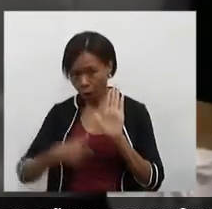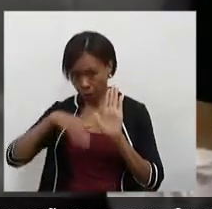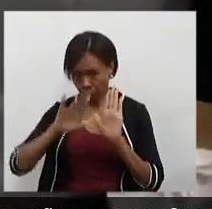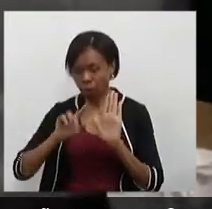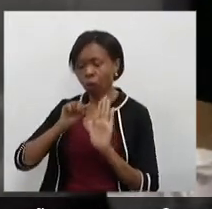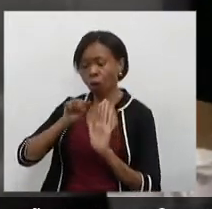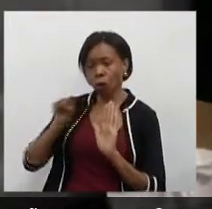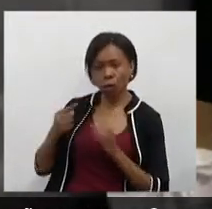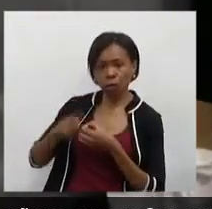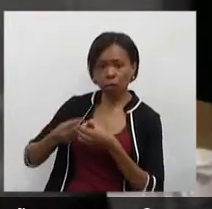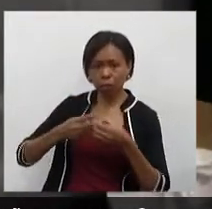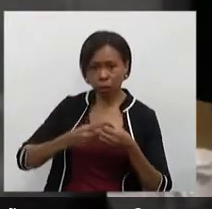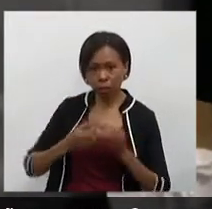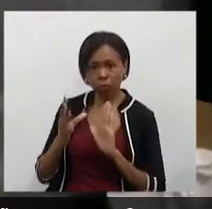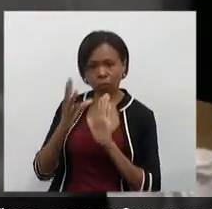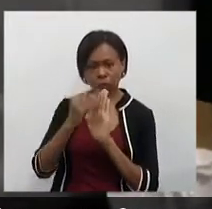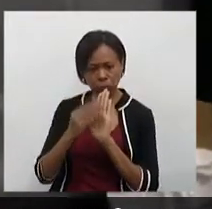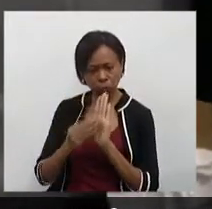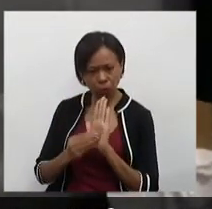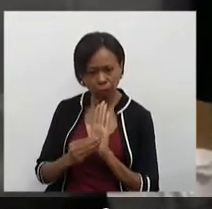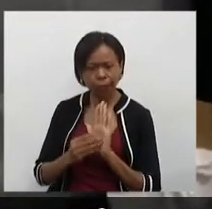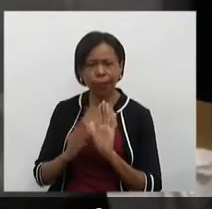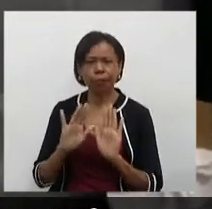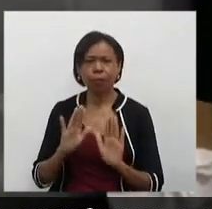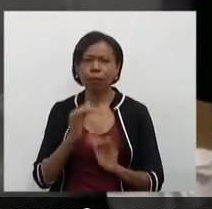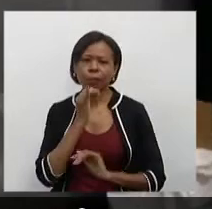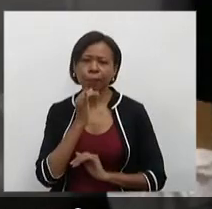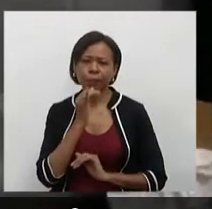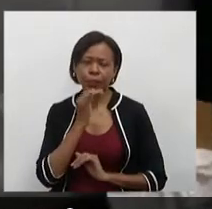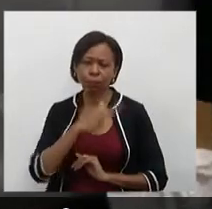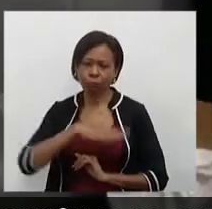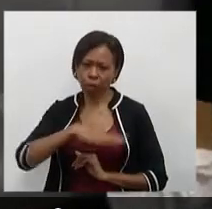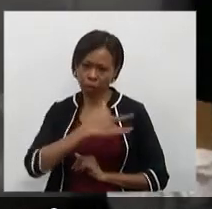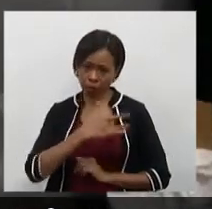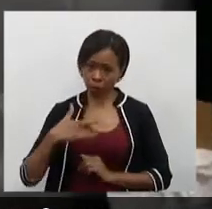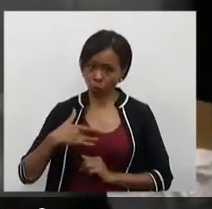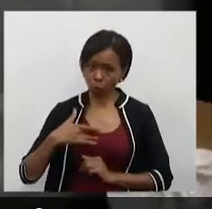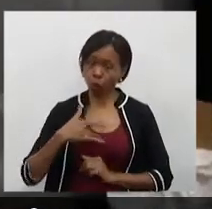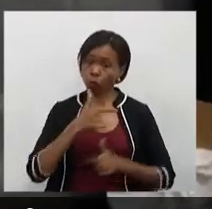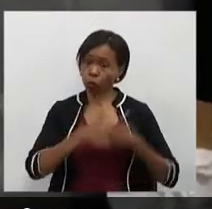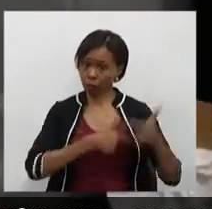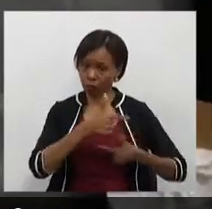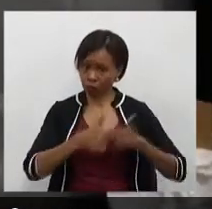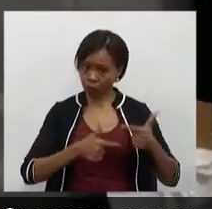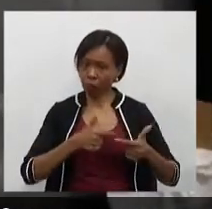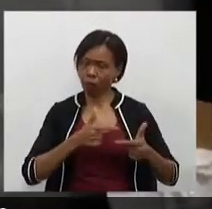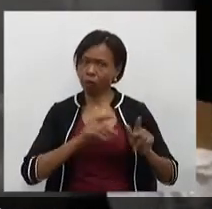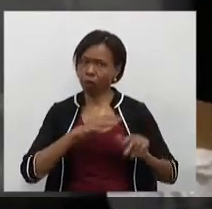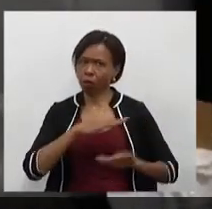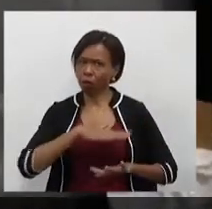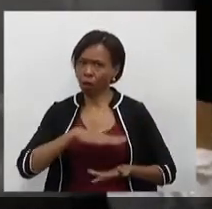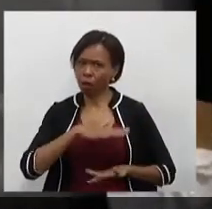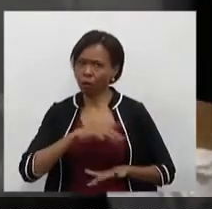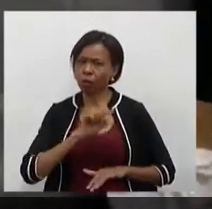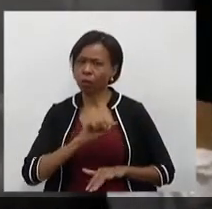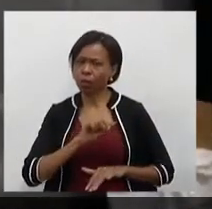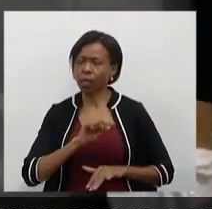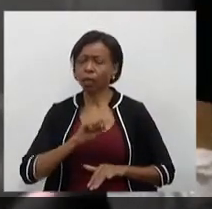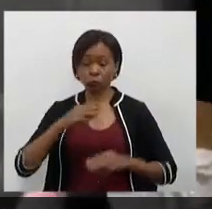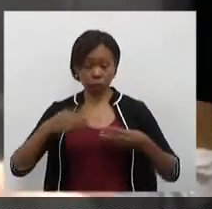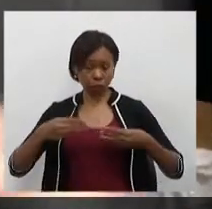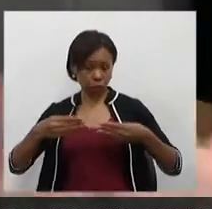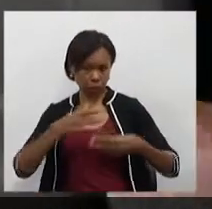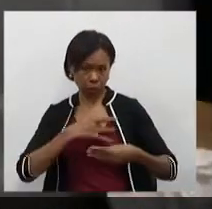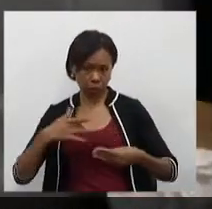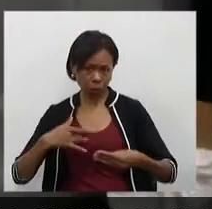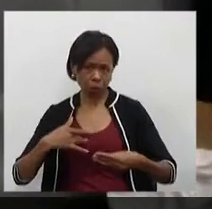né? E aí eu te dou um exemplo, por exemplo, dos trabalhadores da saúde, né? O Ministério da Saúde fez uma estimativa e os municípios nos falaram